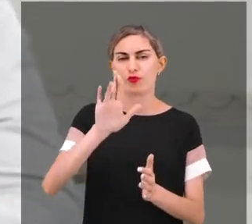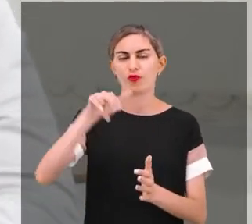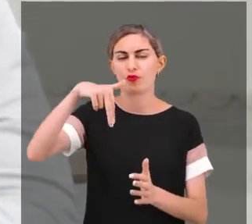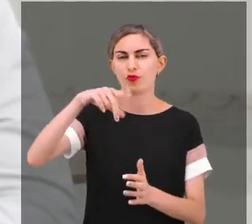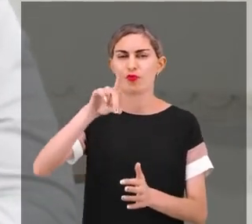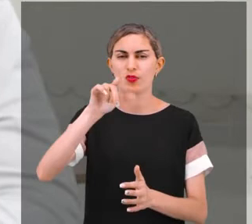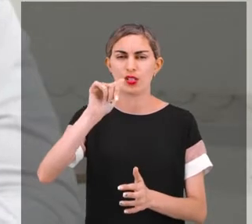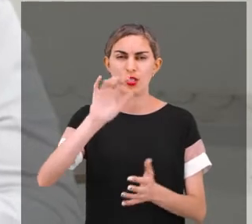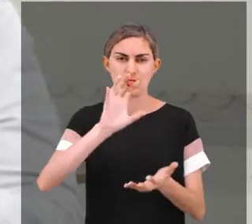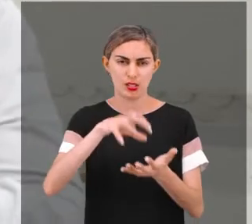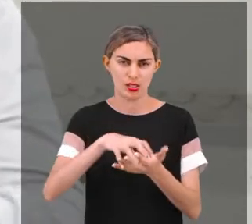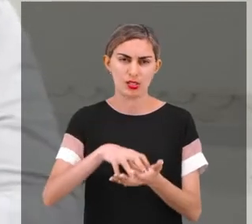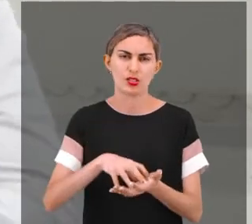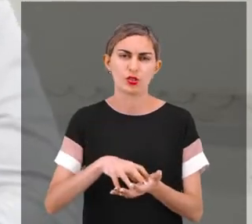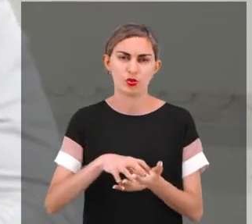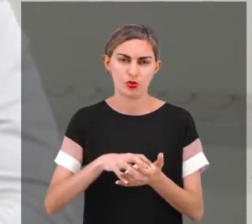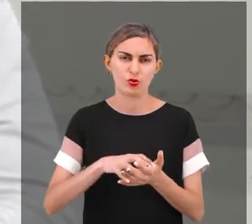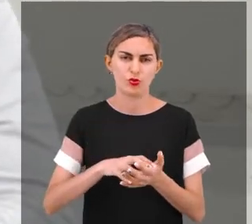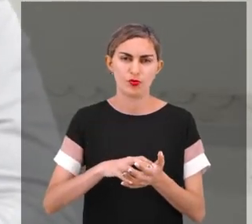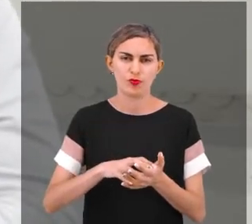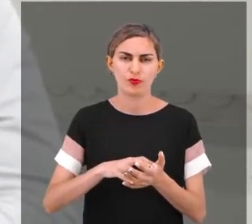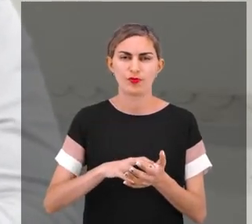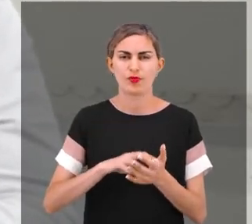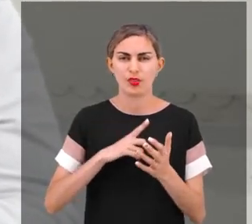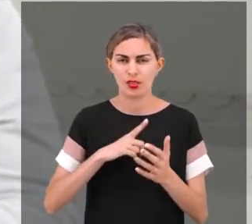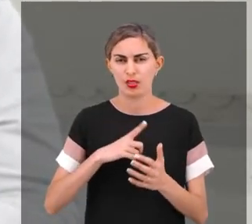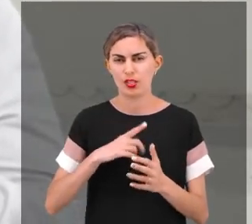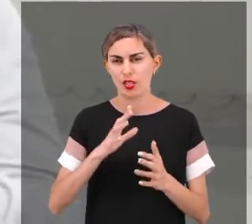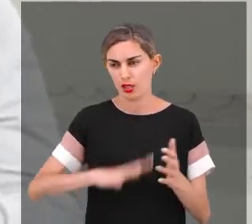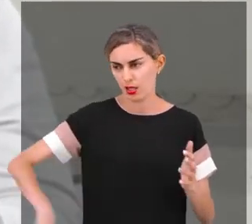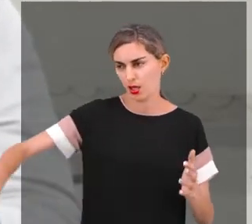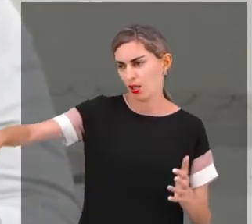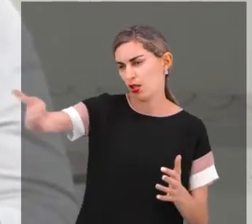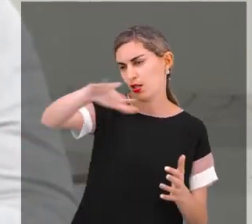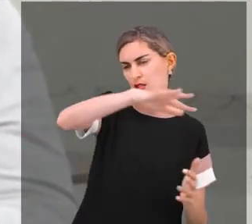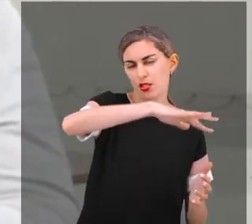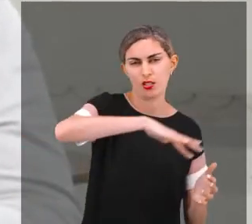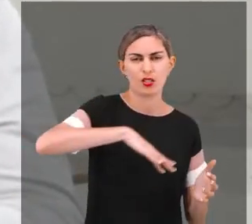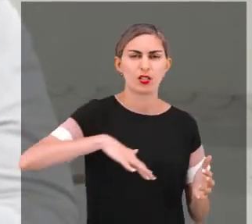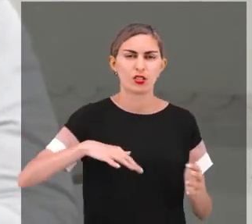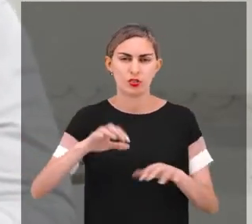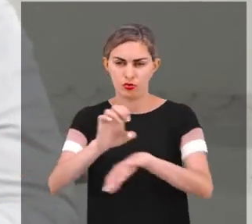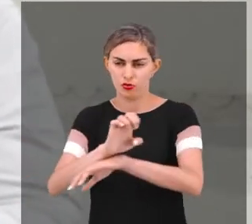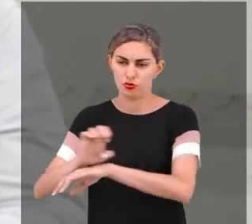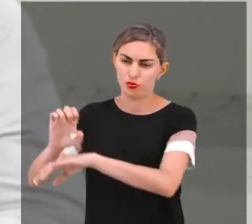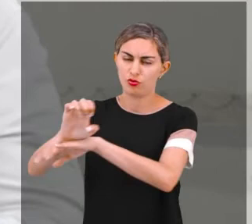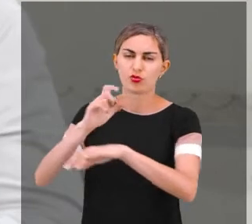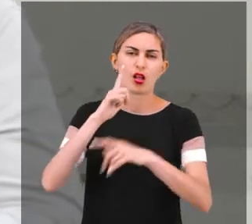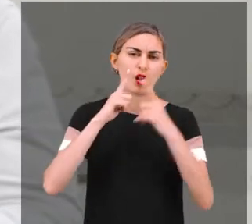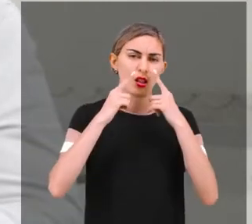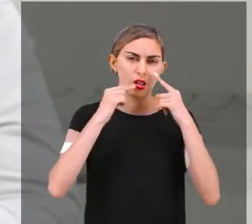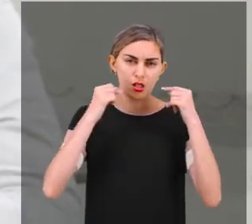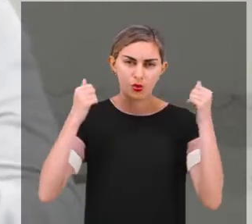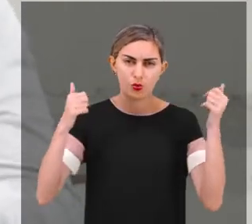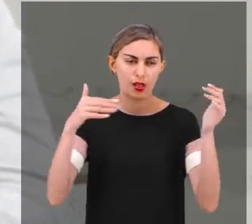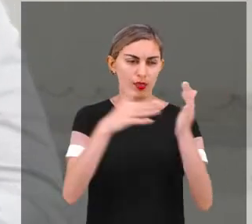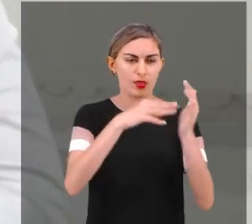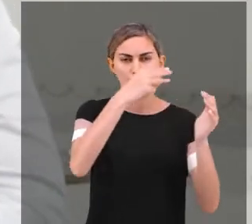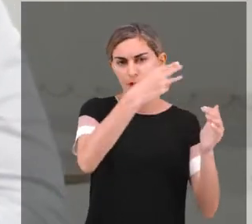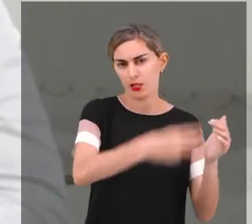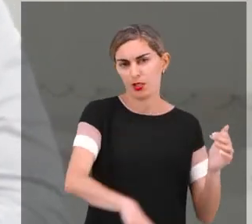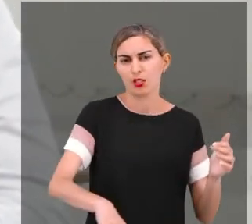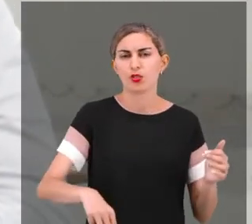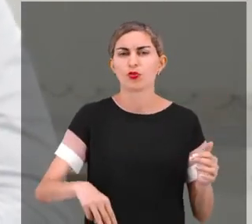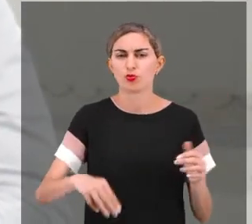aqui em Pernambuco, nós somos um centro regional e temos como área de abrangência dos estados de Alagoas ao